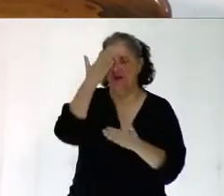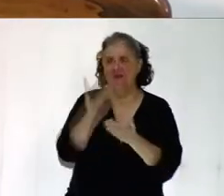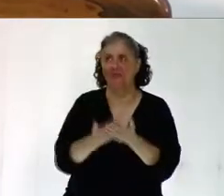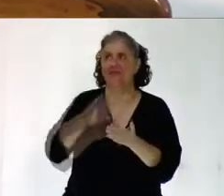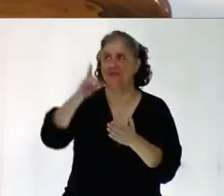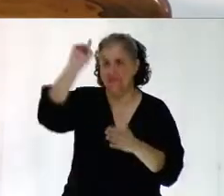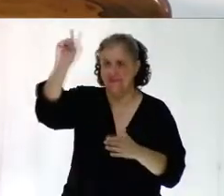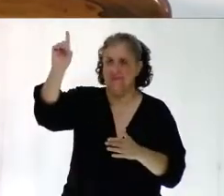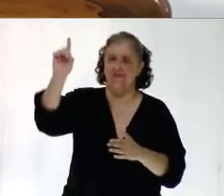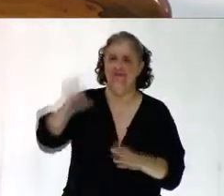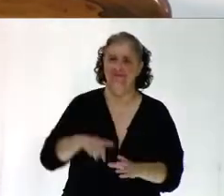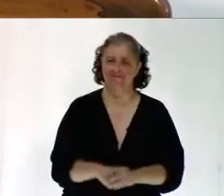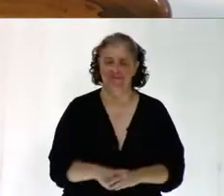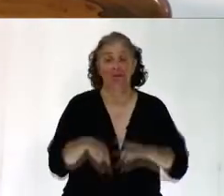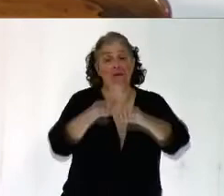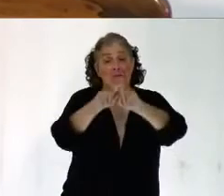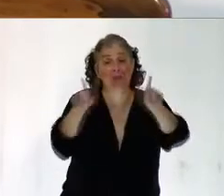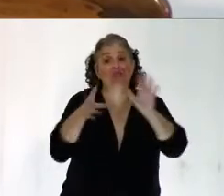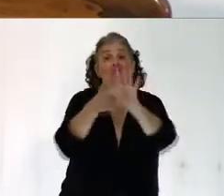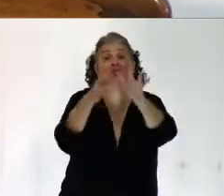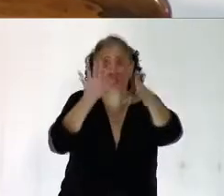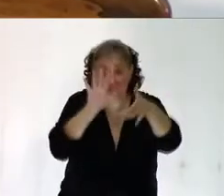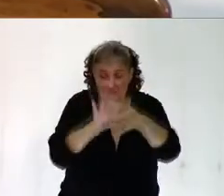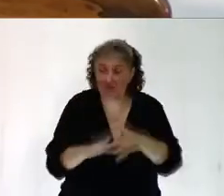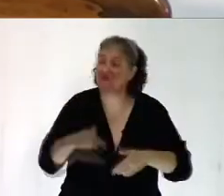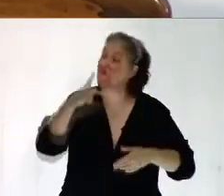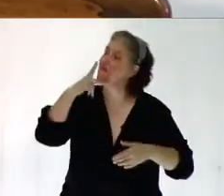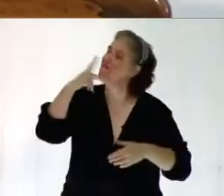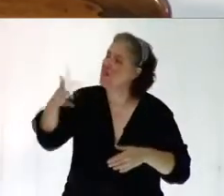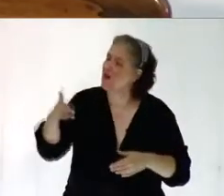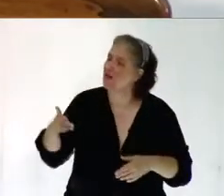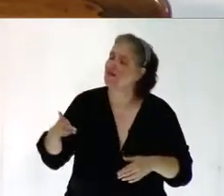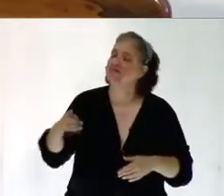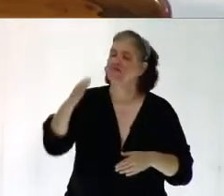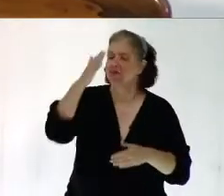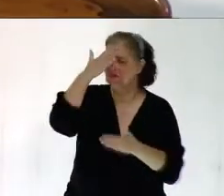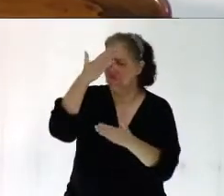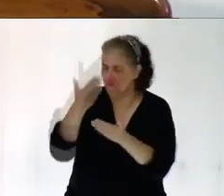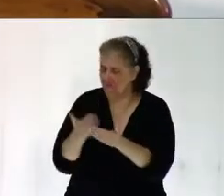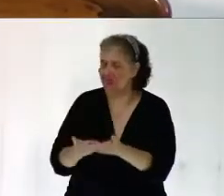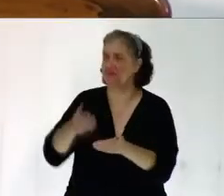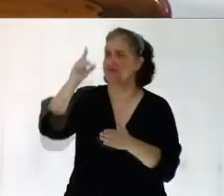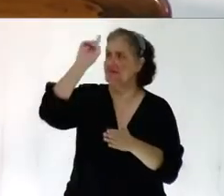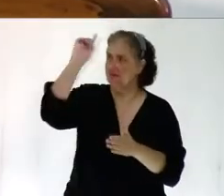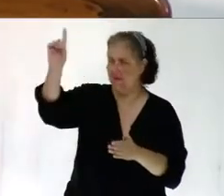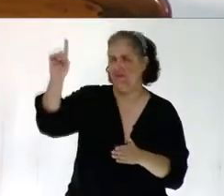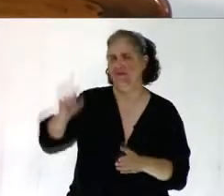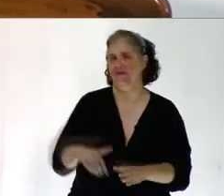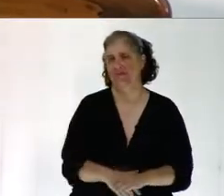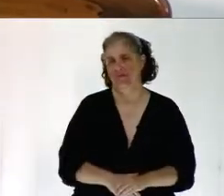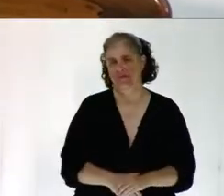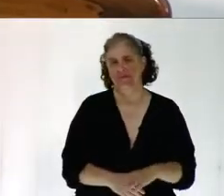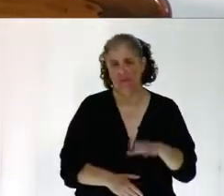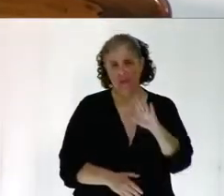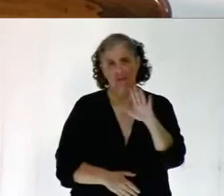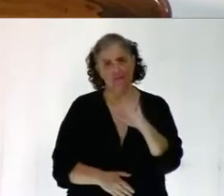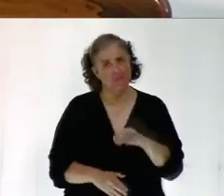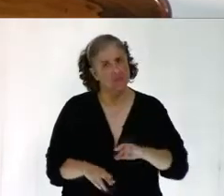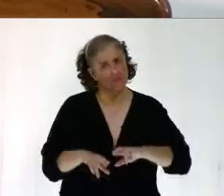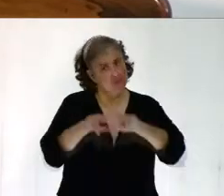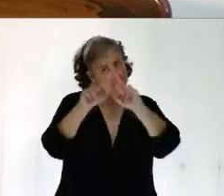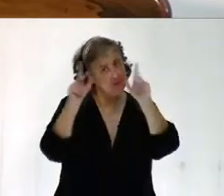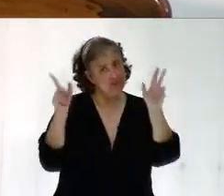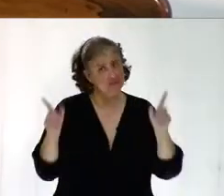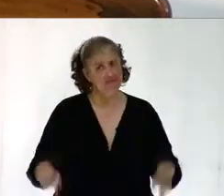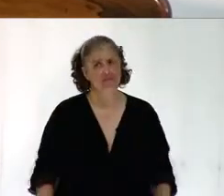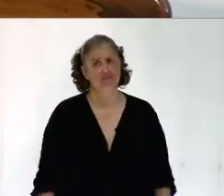mas jesus reafirma confiança em deus e essa é a diferença